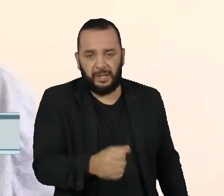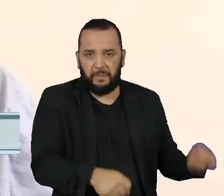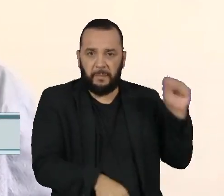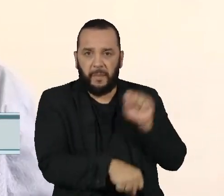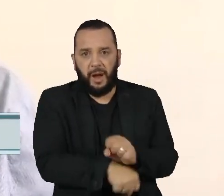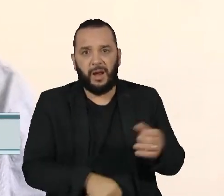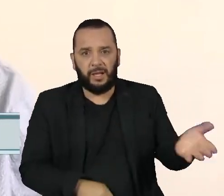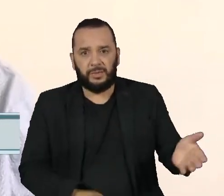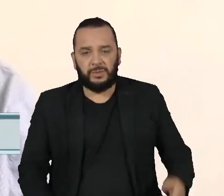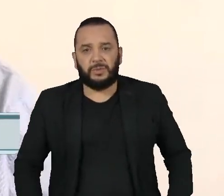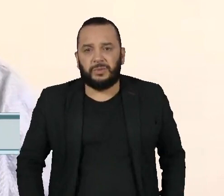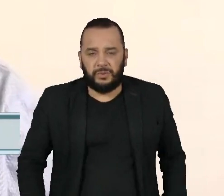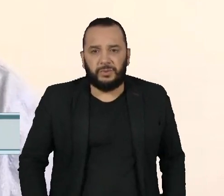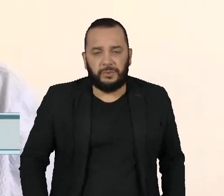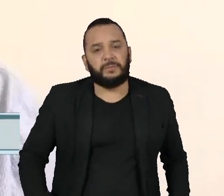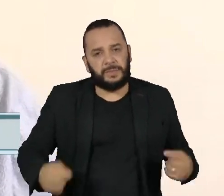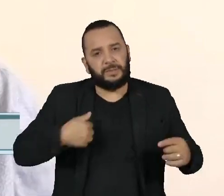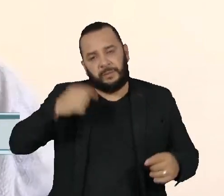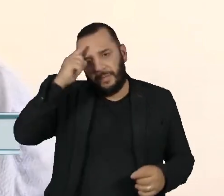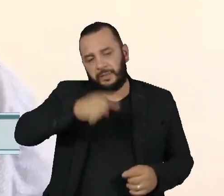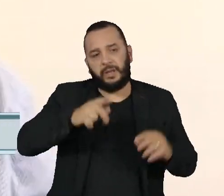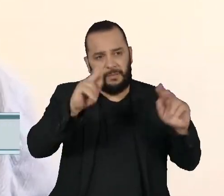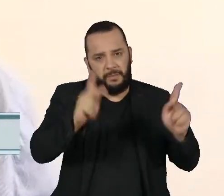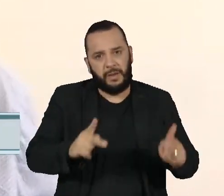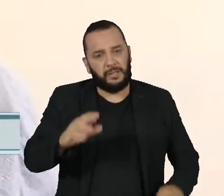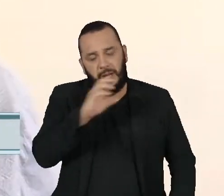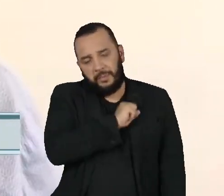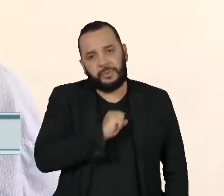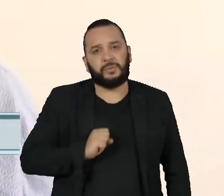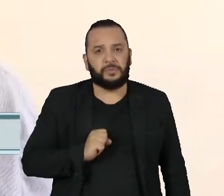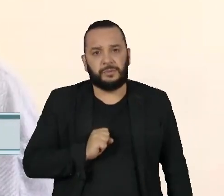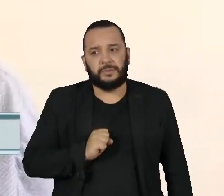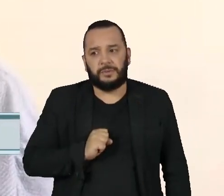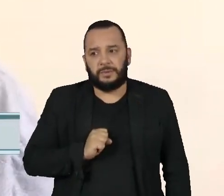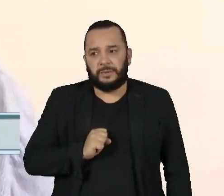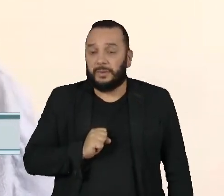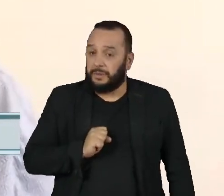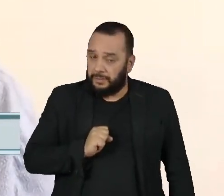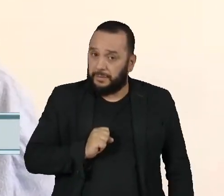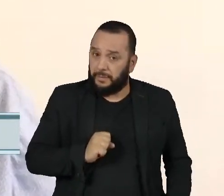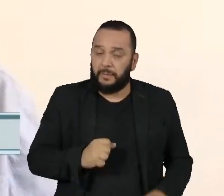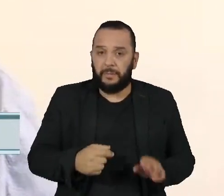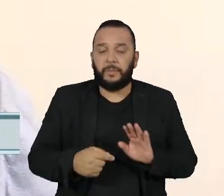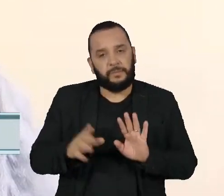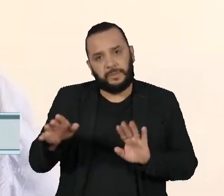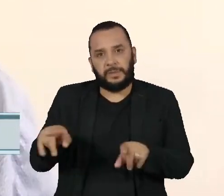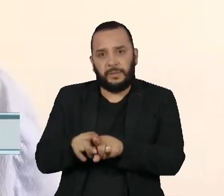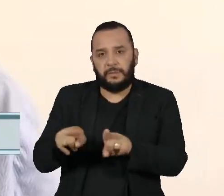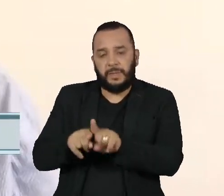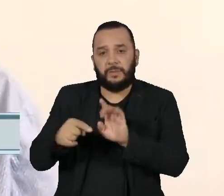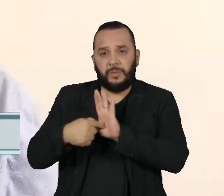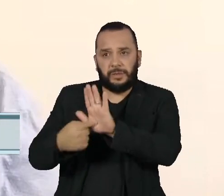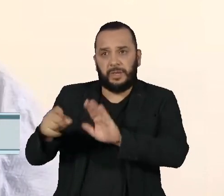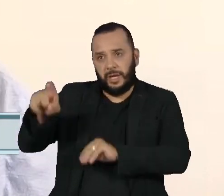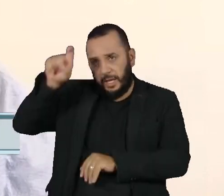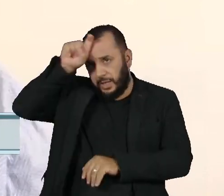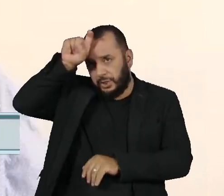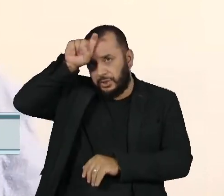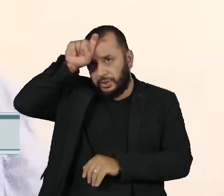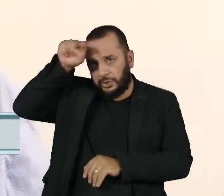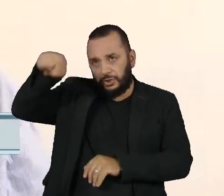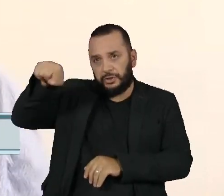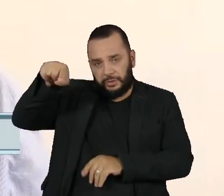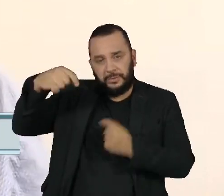logo determinar um cessar-fogo, sinalizar ao Egito a necessidade de fazer